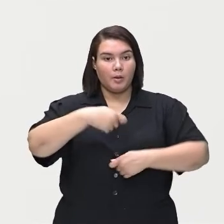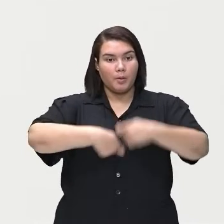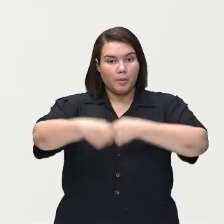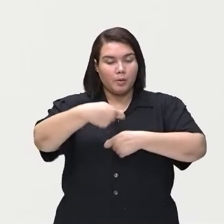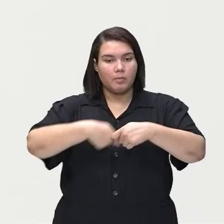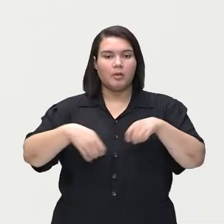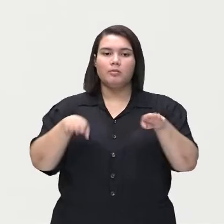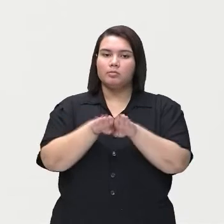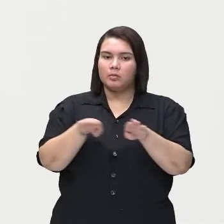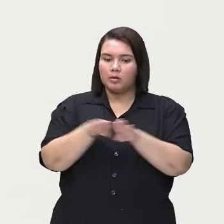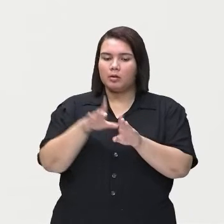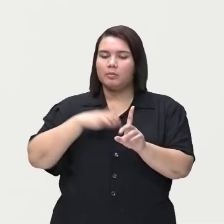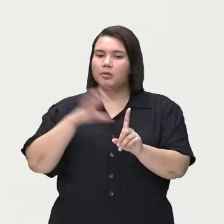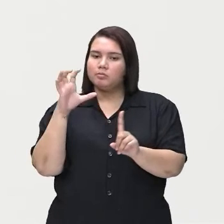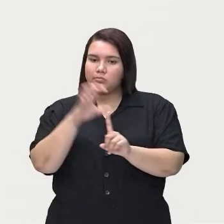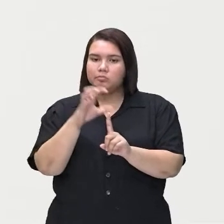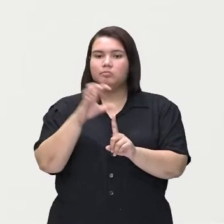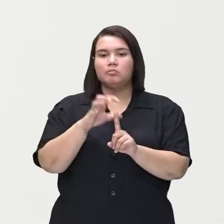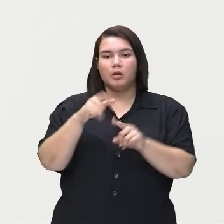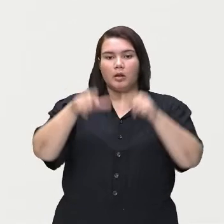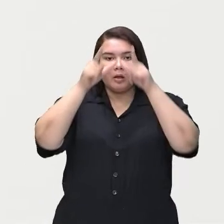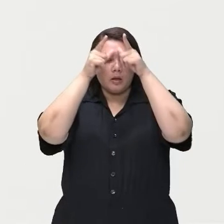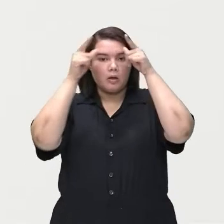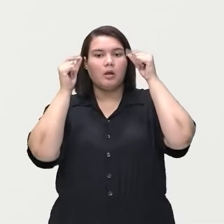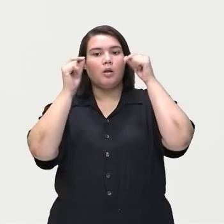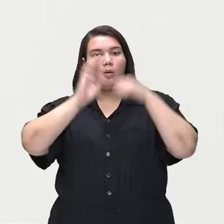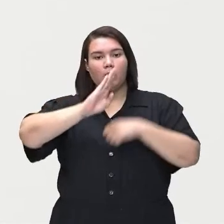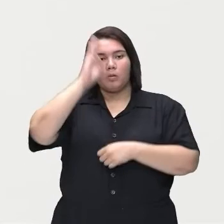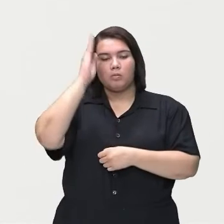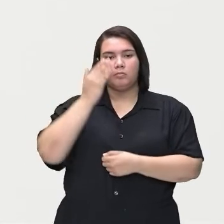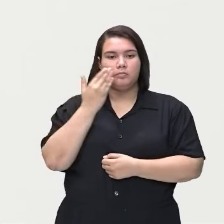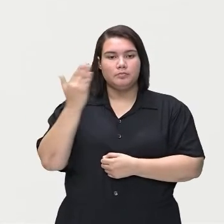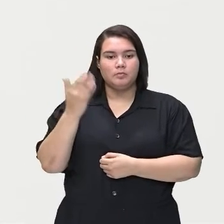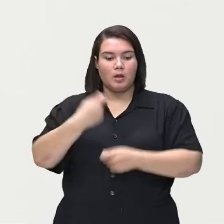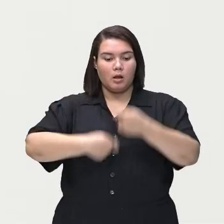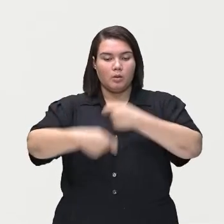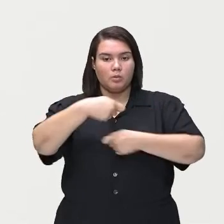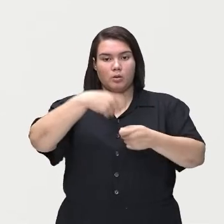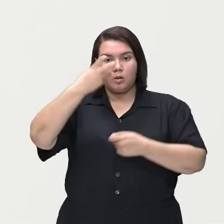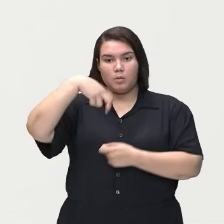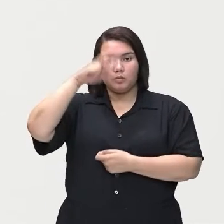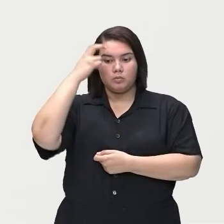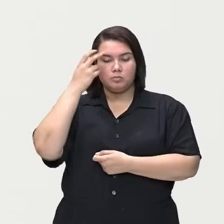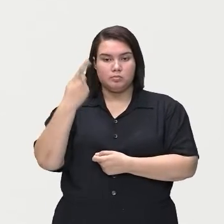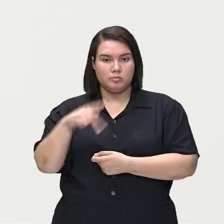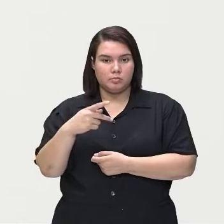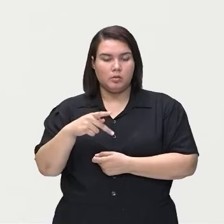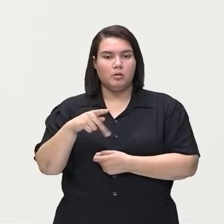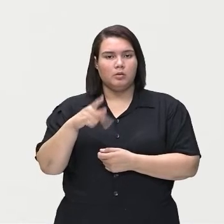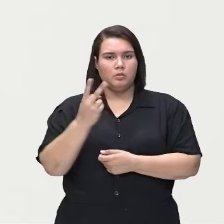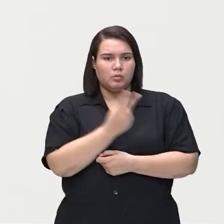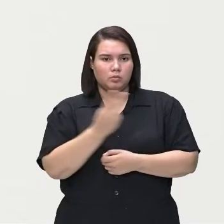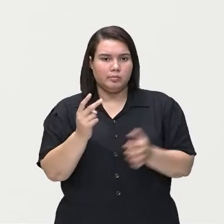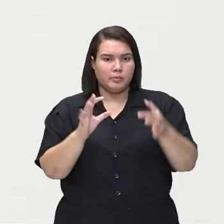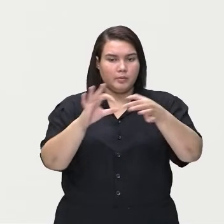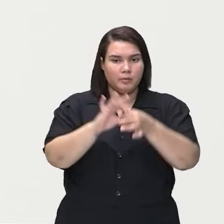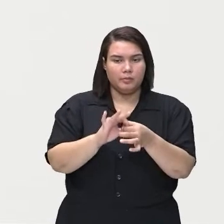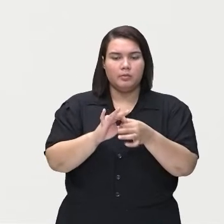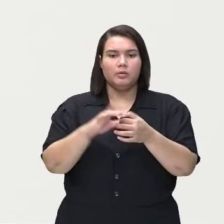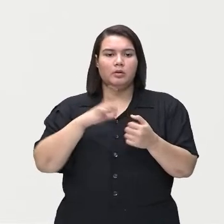vai ter essa influência grego-romana, olha só. A economia da cultura grega e